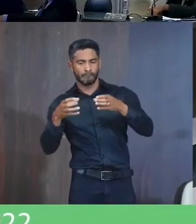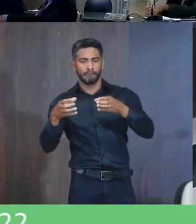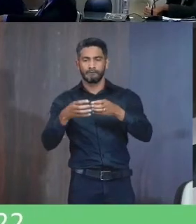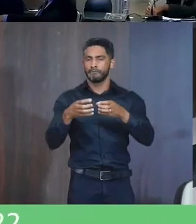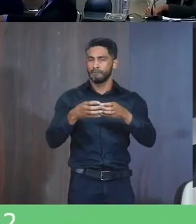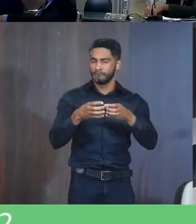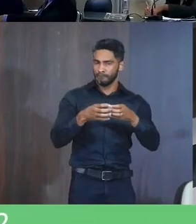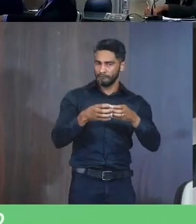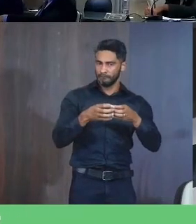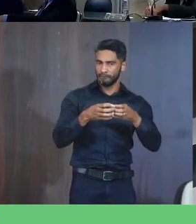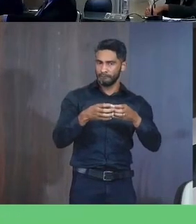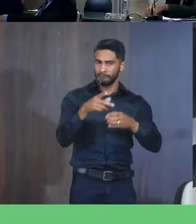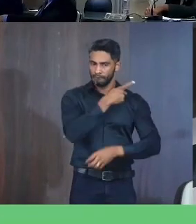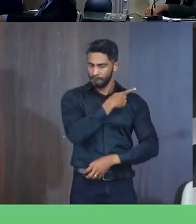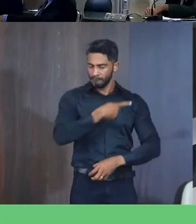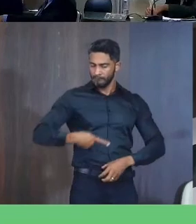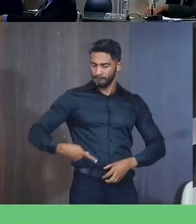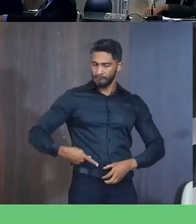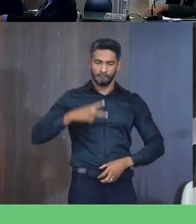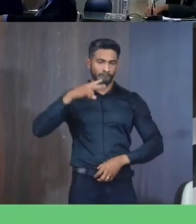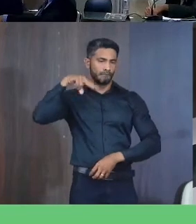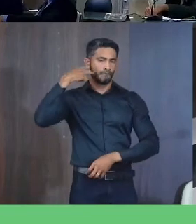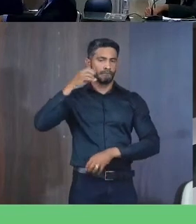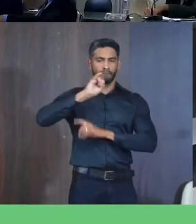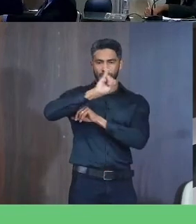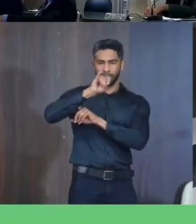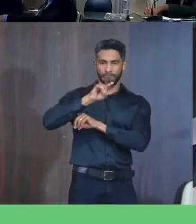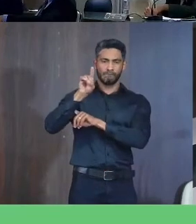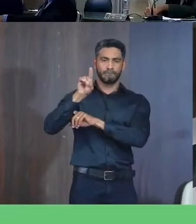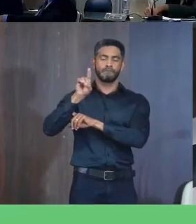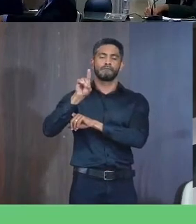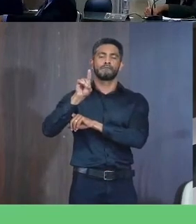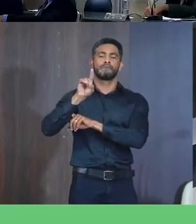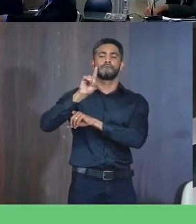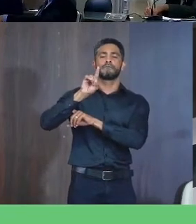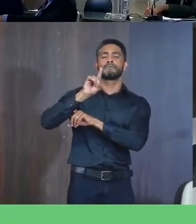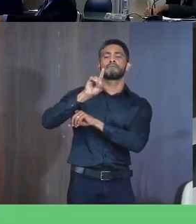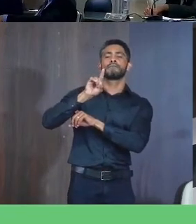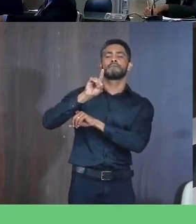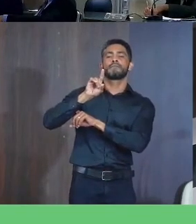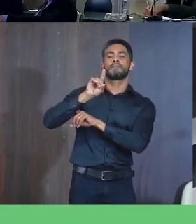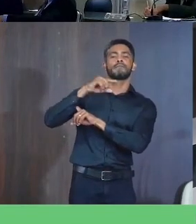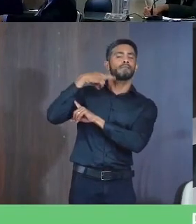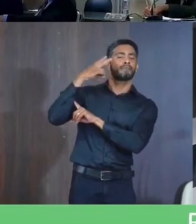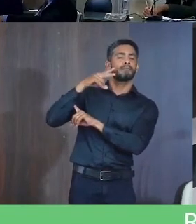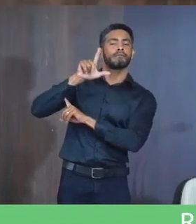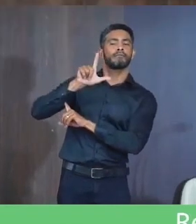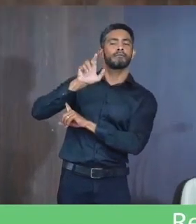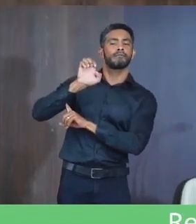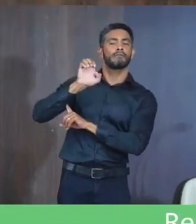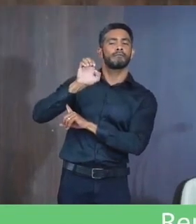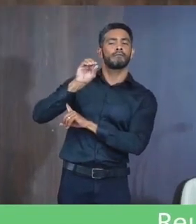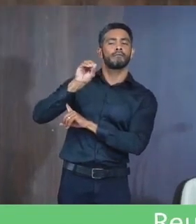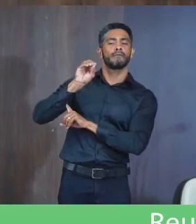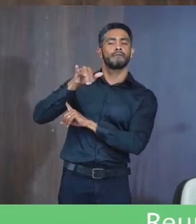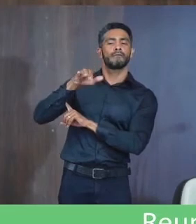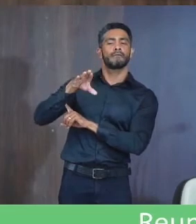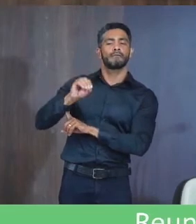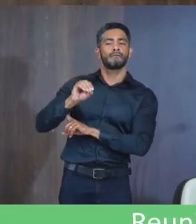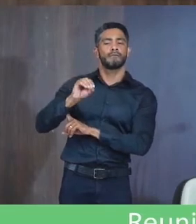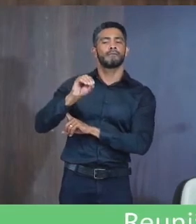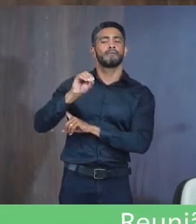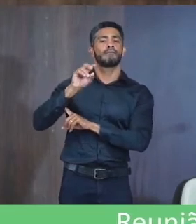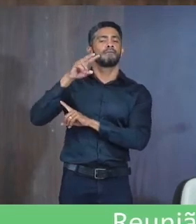Presidente da comissão O vereador José Tarcísio Mendes Relatou O vereador Leobino Antunes De Bem